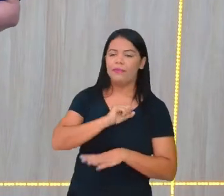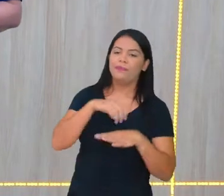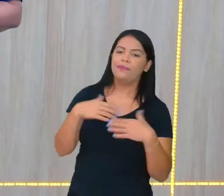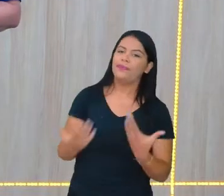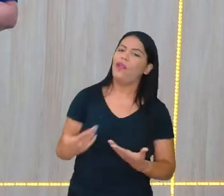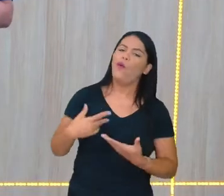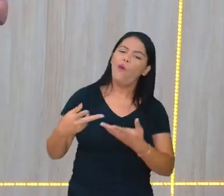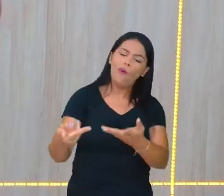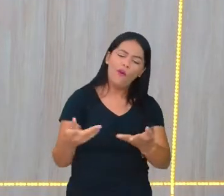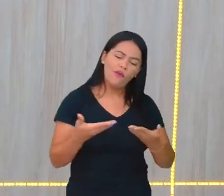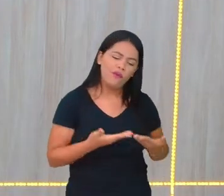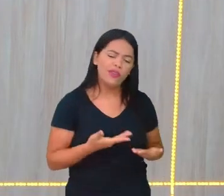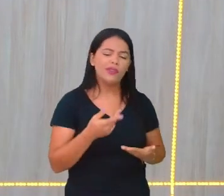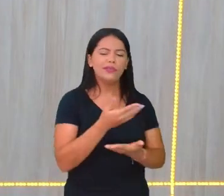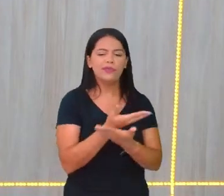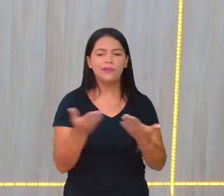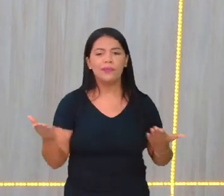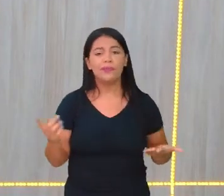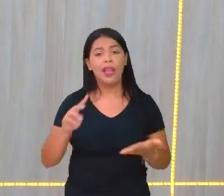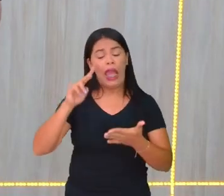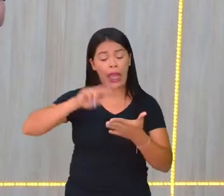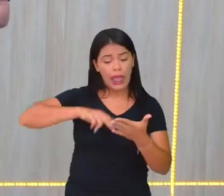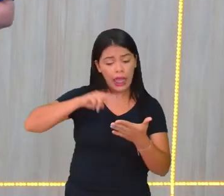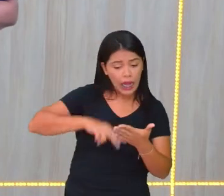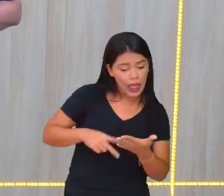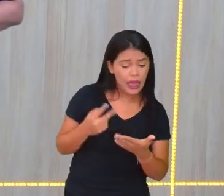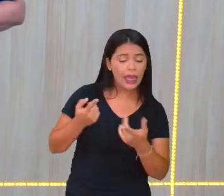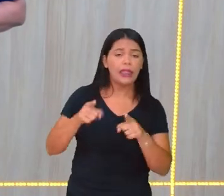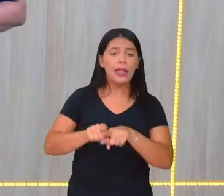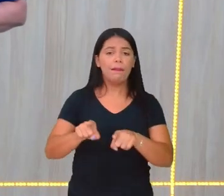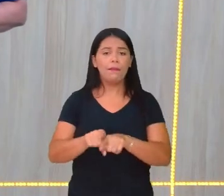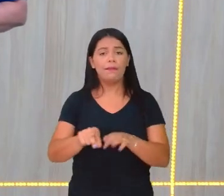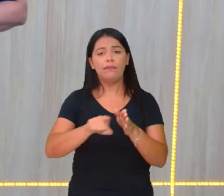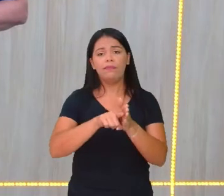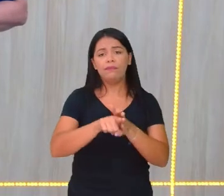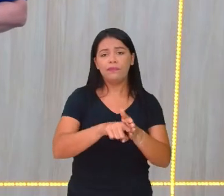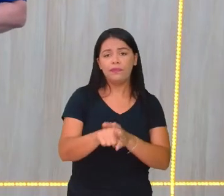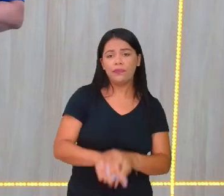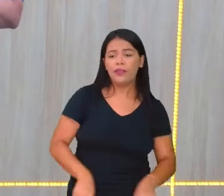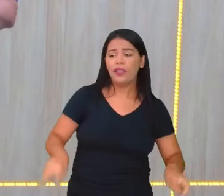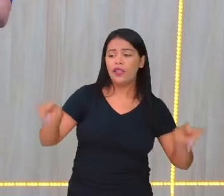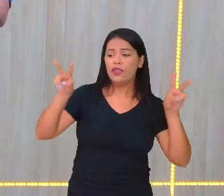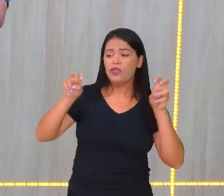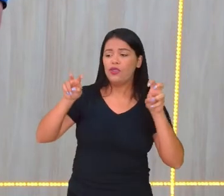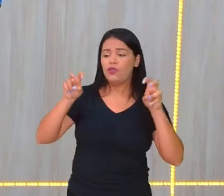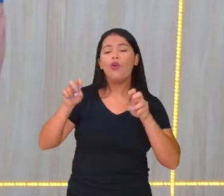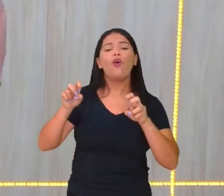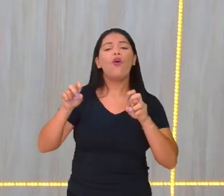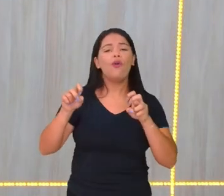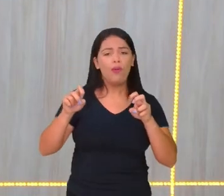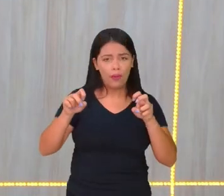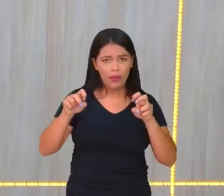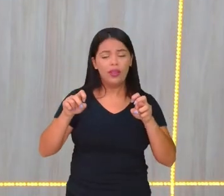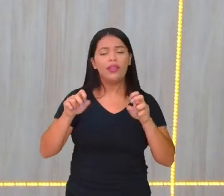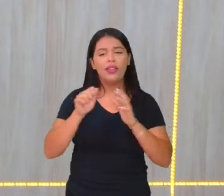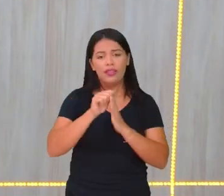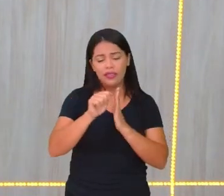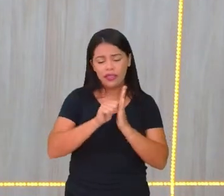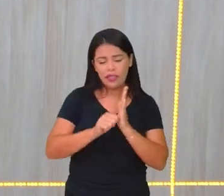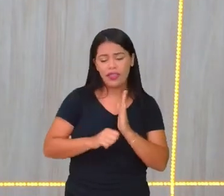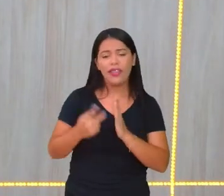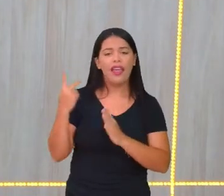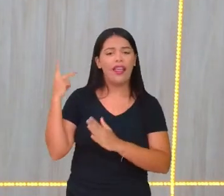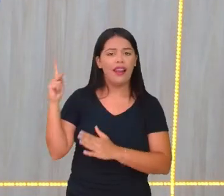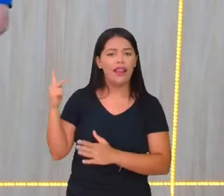convido vocês a lerem, pesquisarem sobre suas obras. E aí eu trouxe novamente esse poema que diz